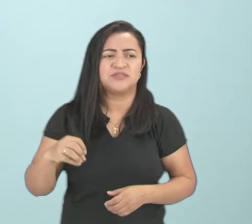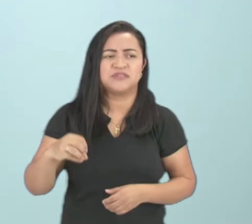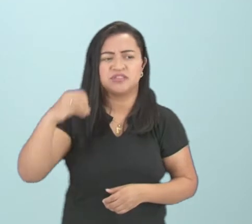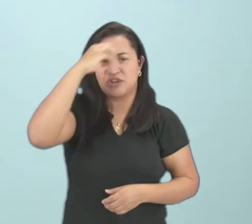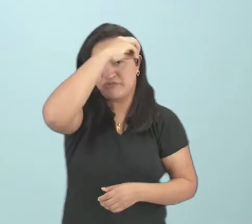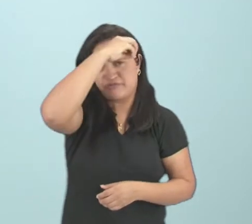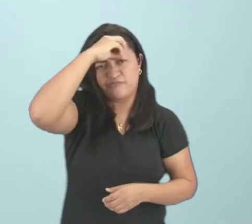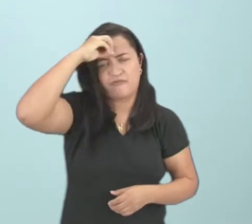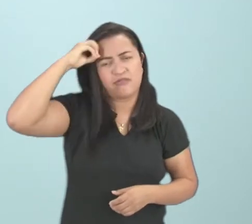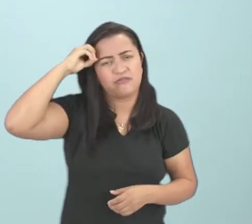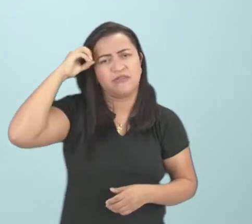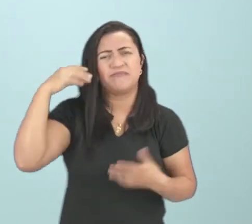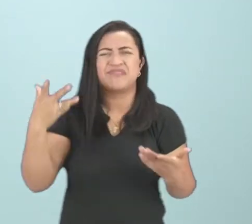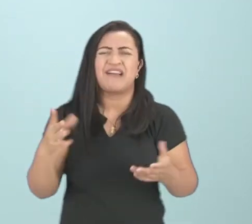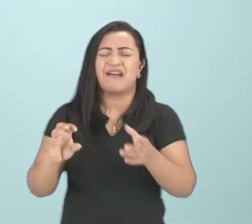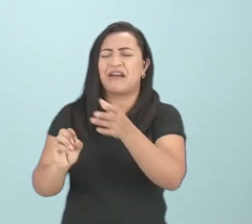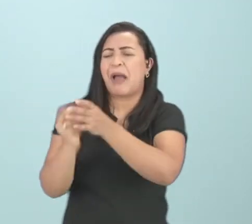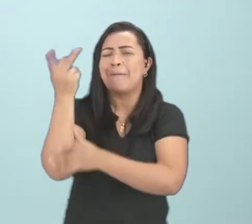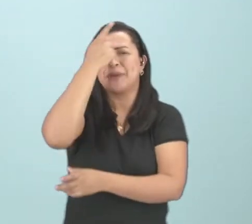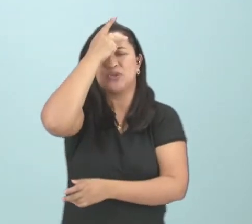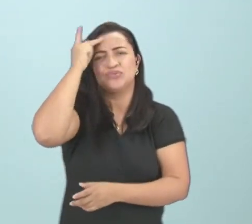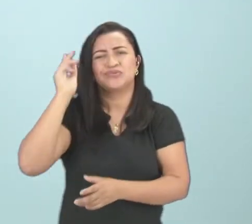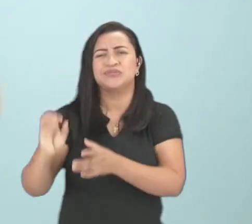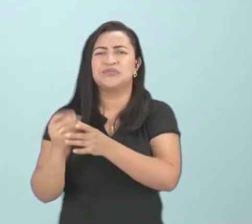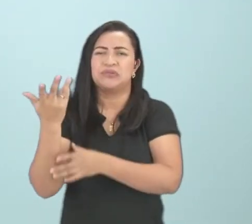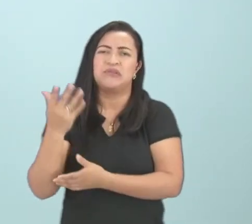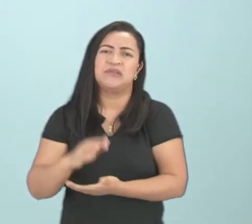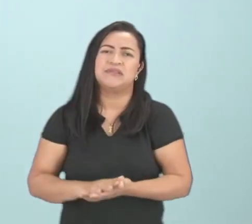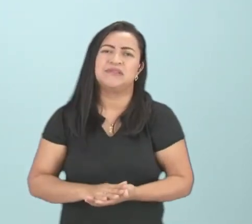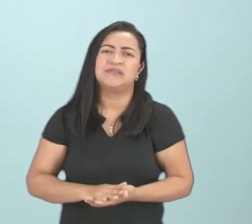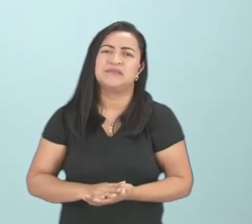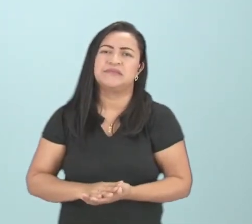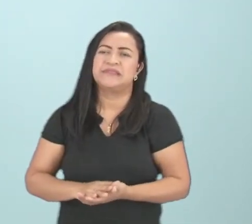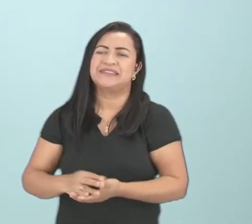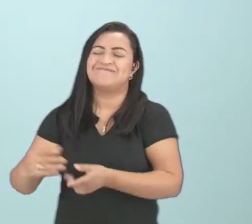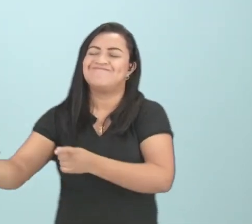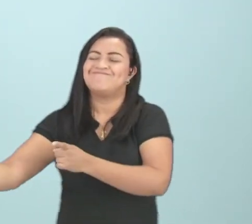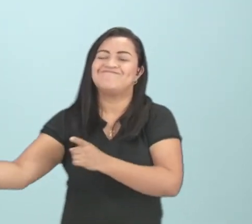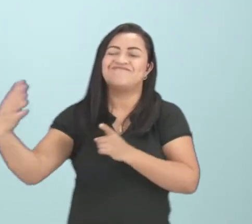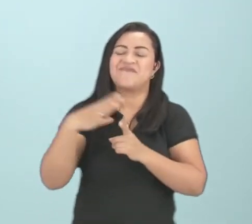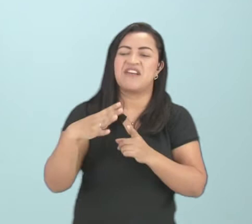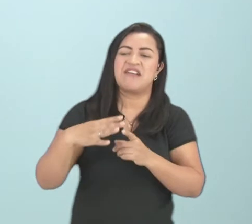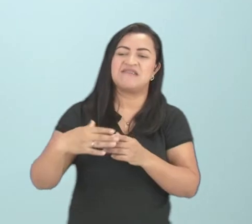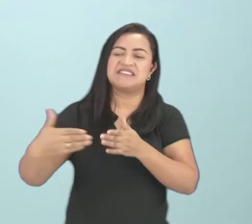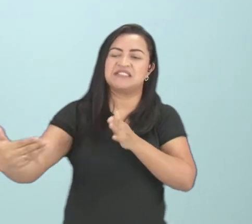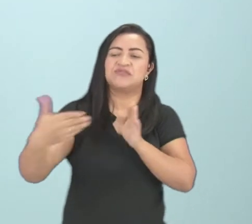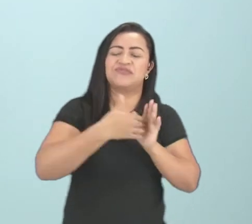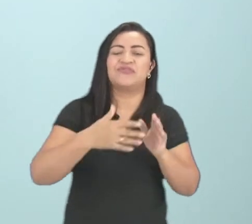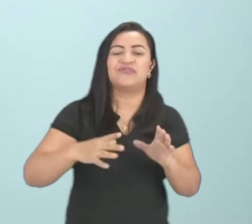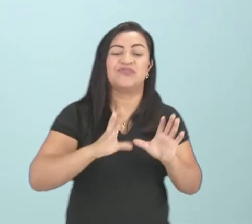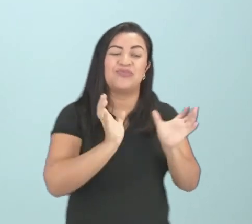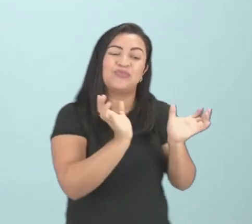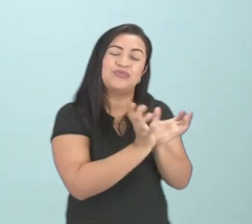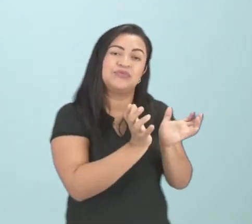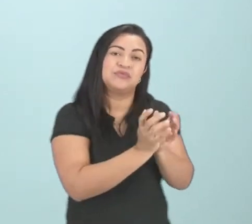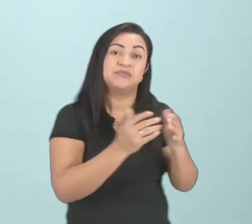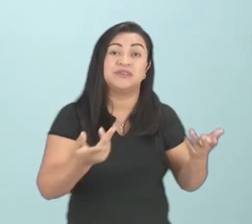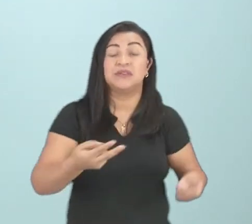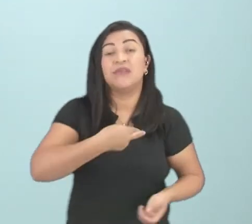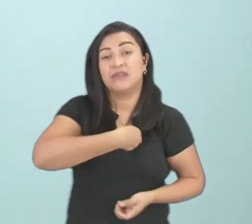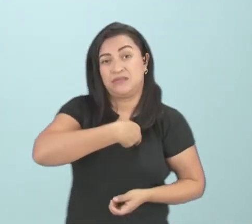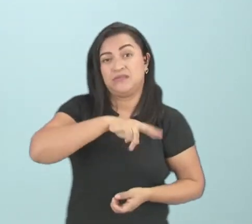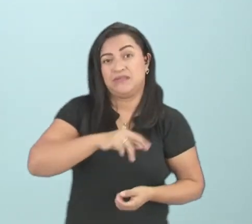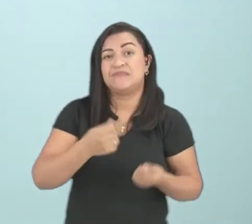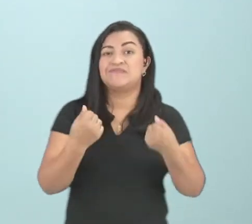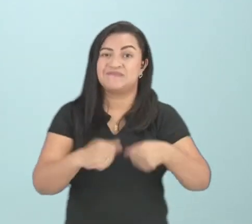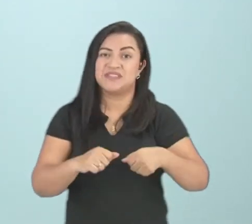está sendo colocada, que atinge toda uma categoria, é interessante a religião se posicionar contra o